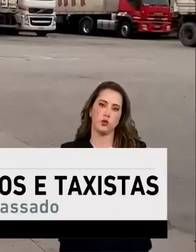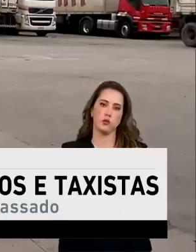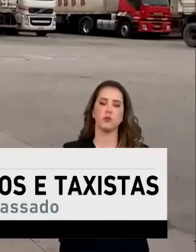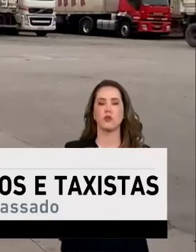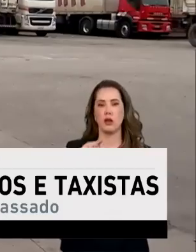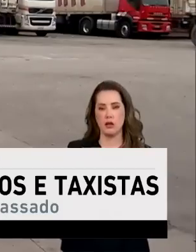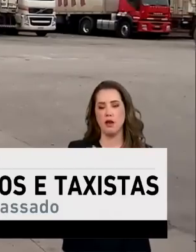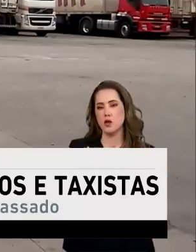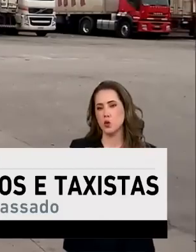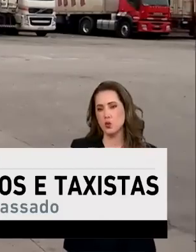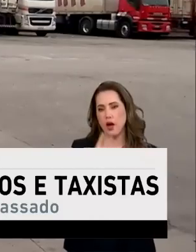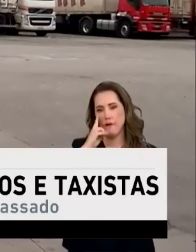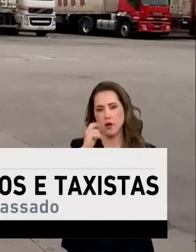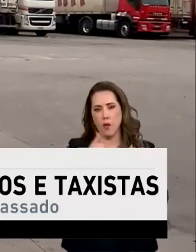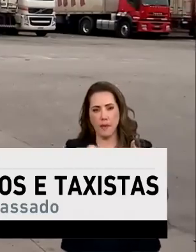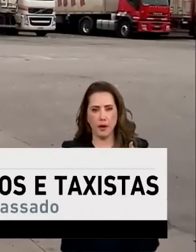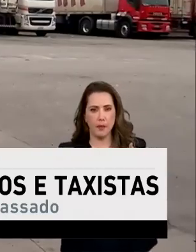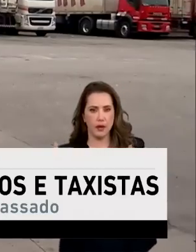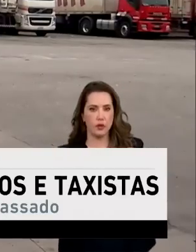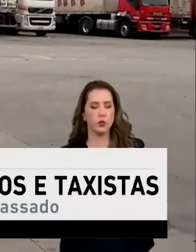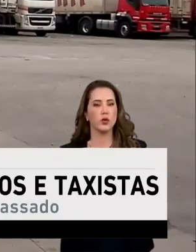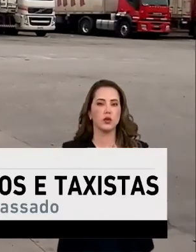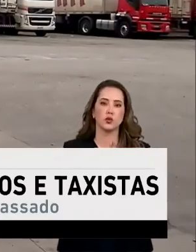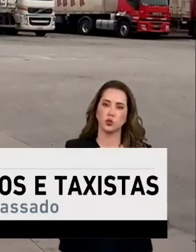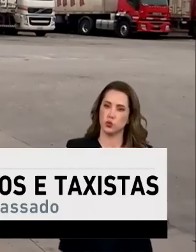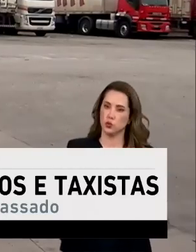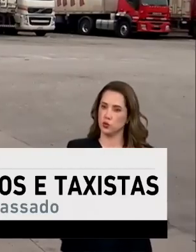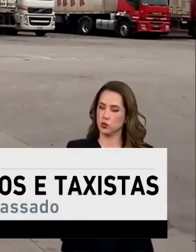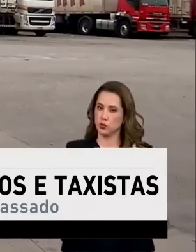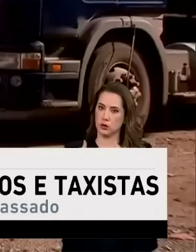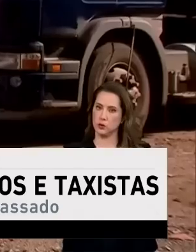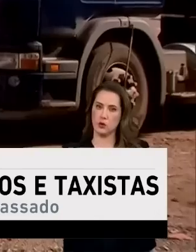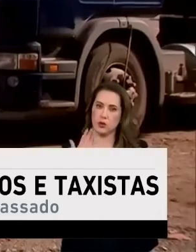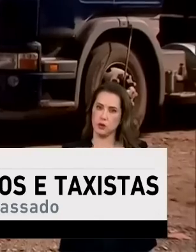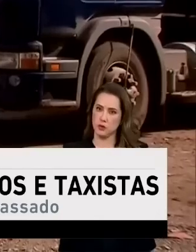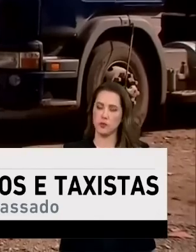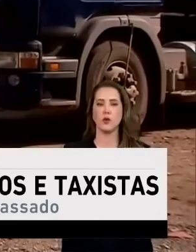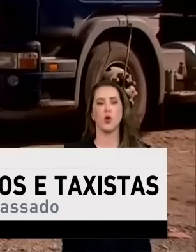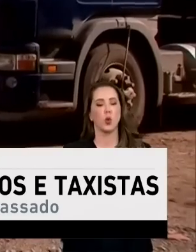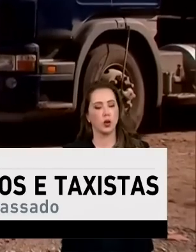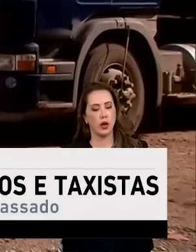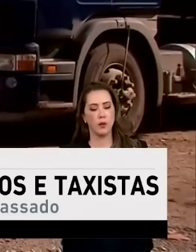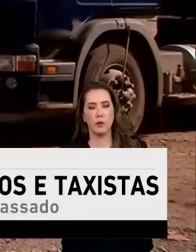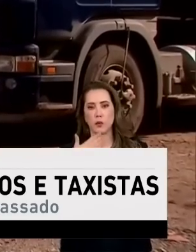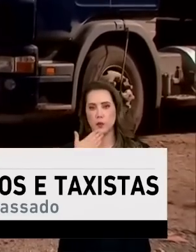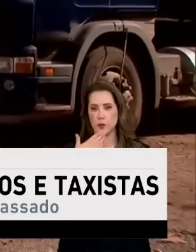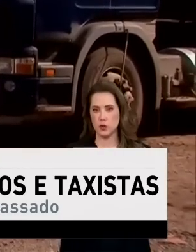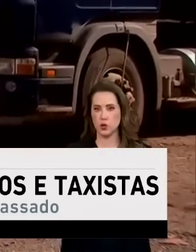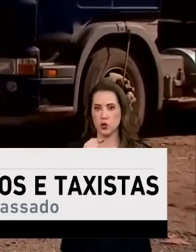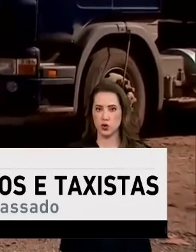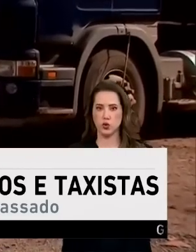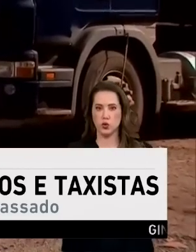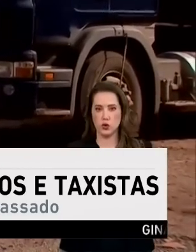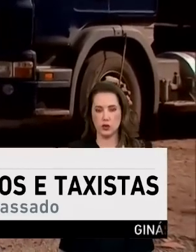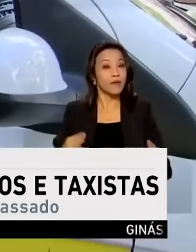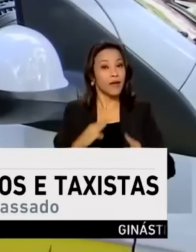teriam sido disponibilizados a mais de 314 mil pessoas que não teriam direito ao benefício. Para receber a